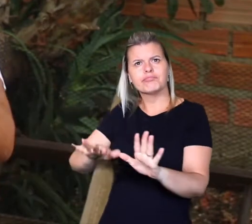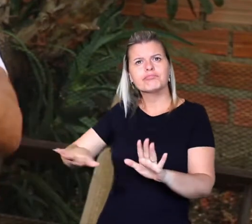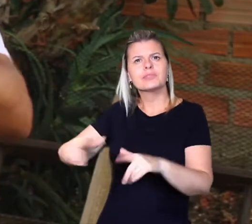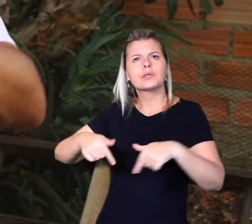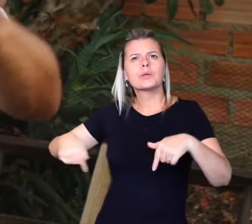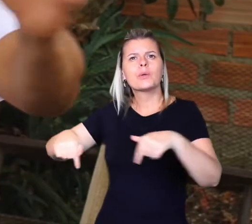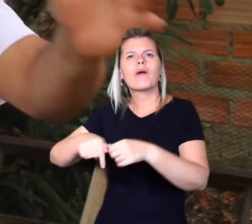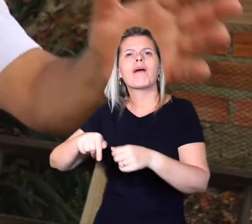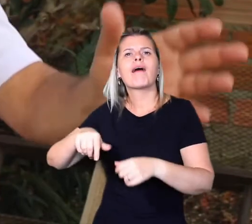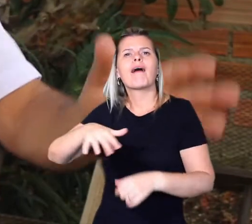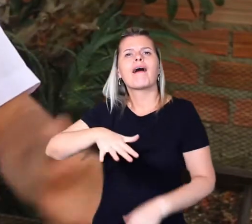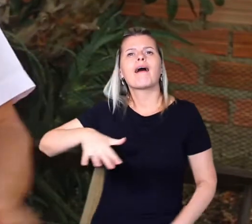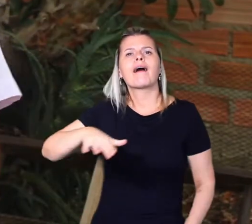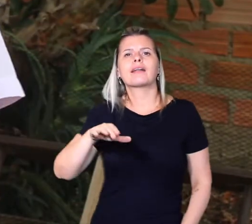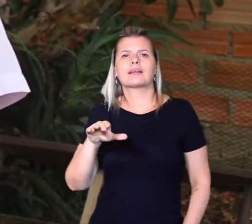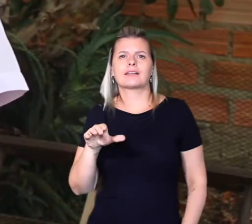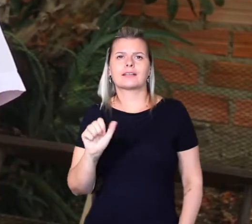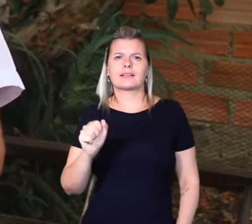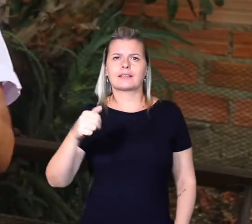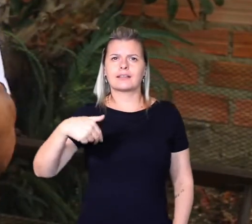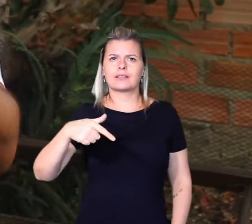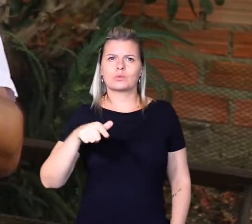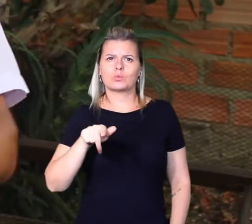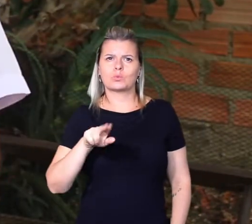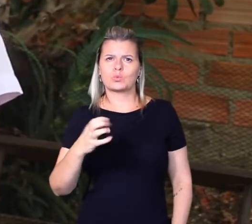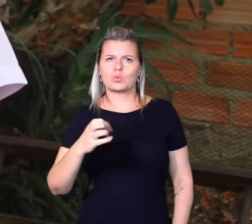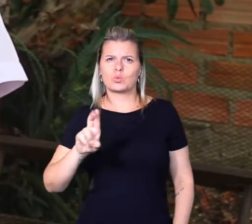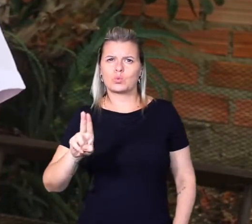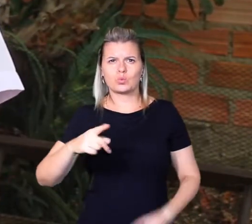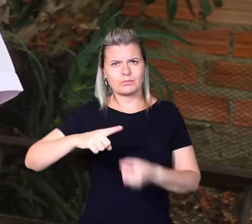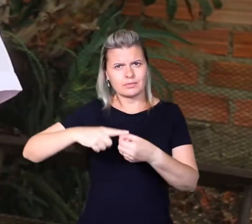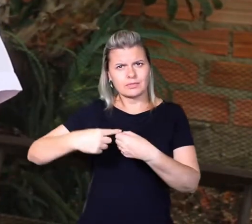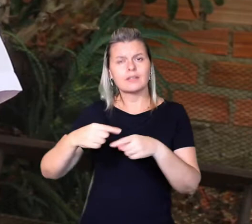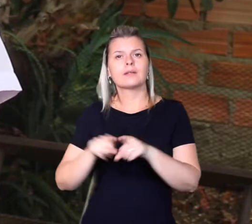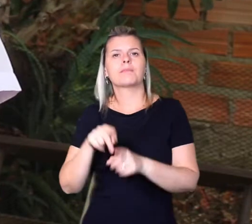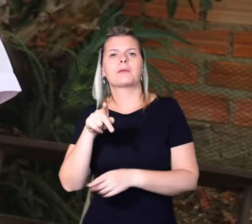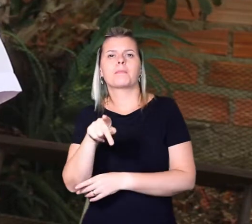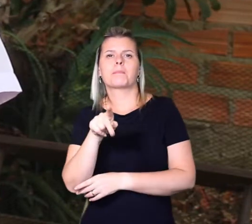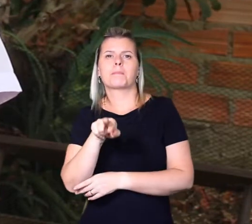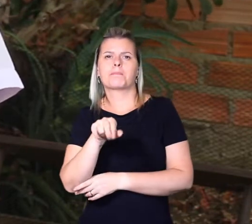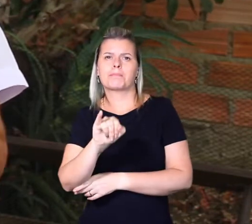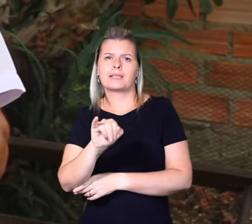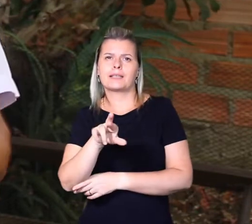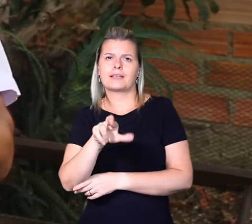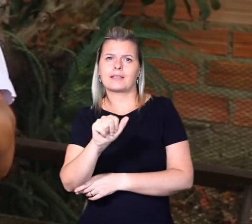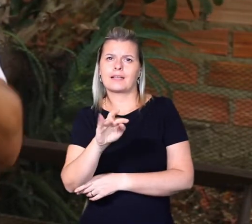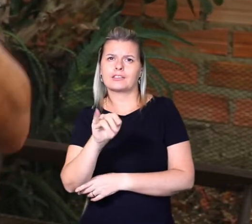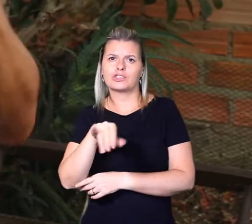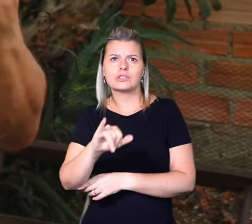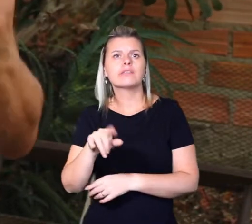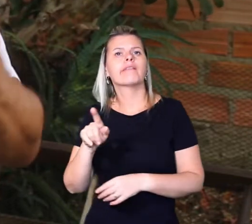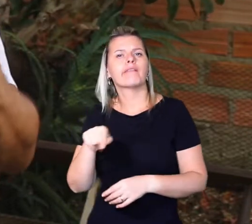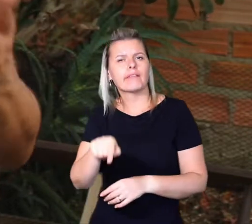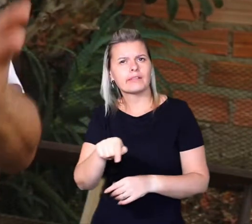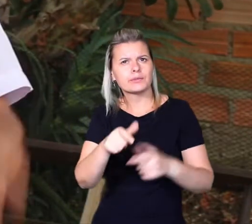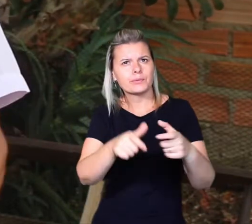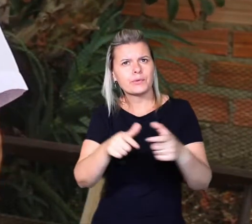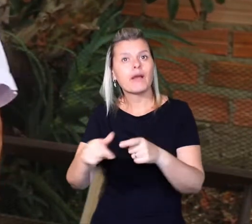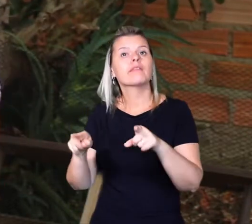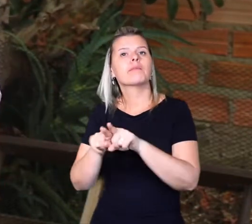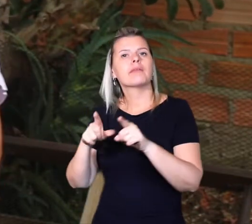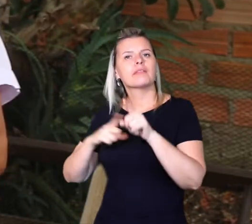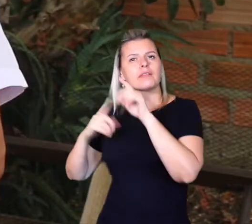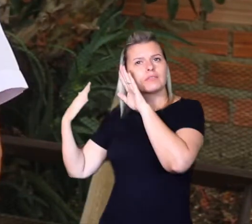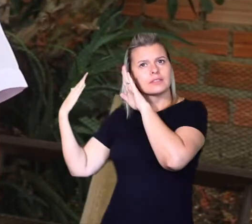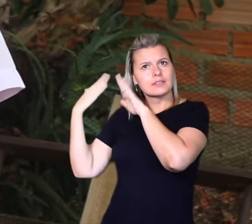área de Canguçu, Piratini, que também teve a feitoria, que também foi em Canguçu, e